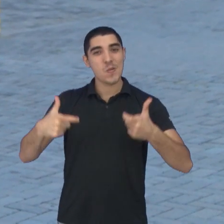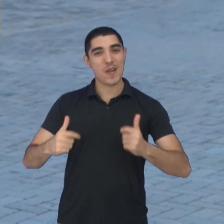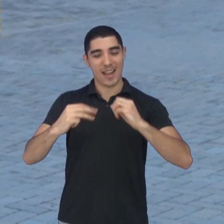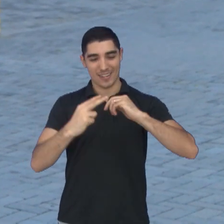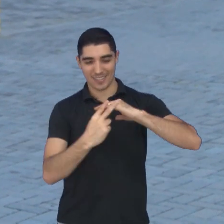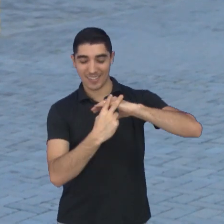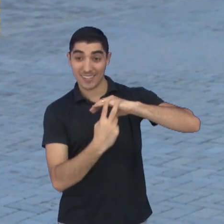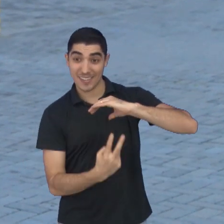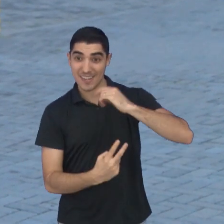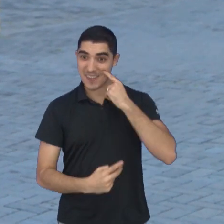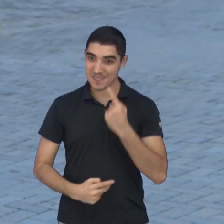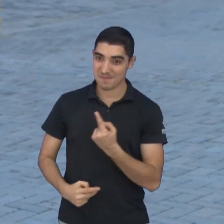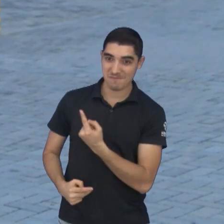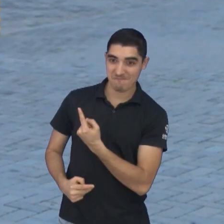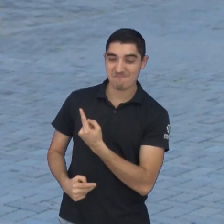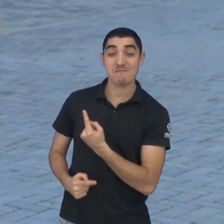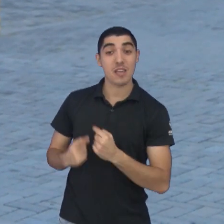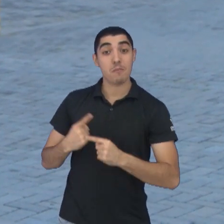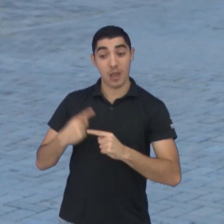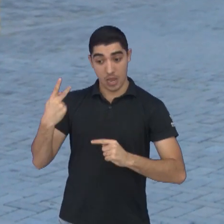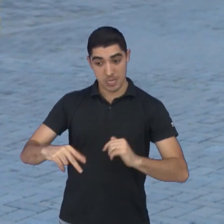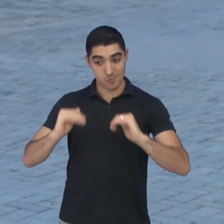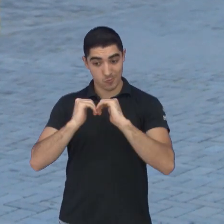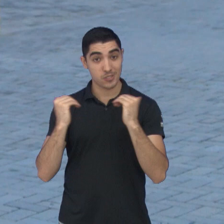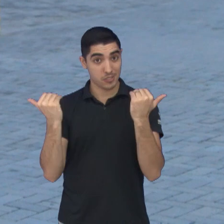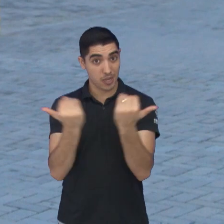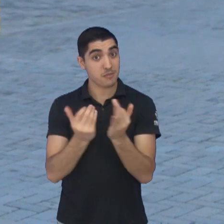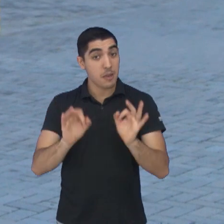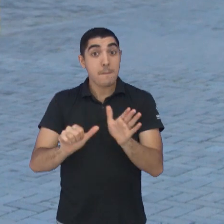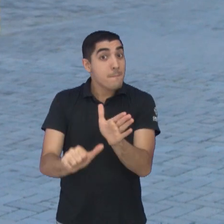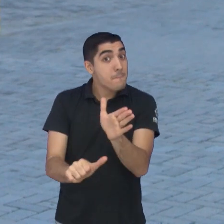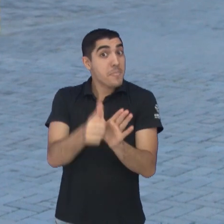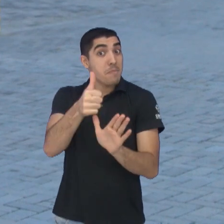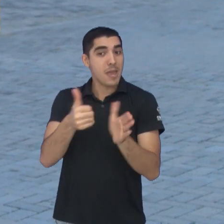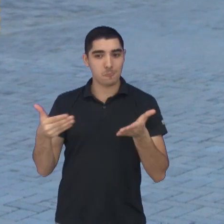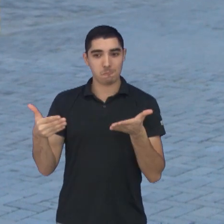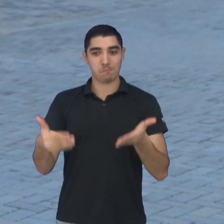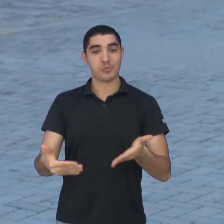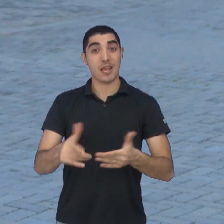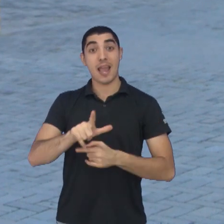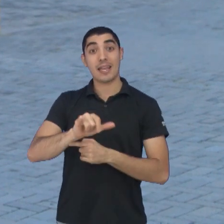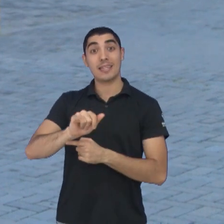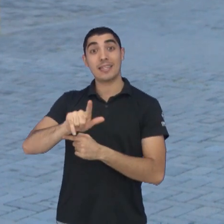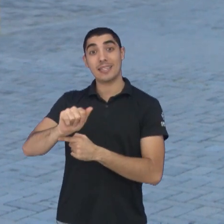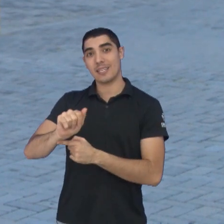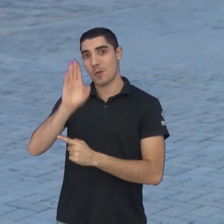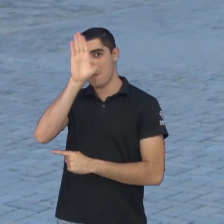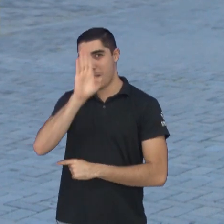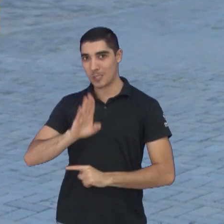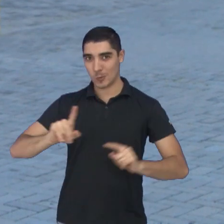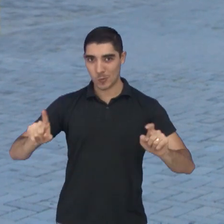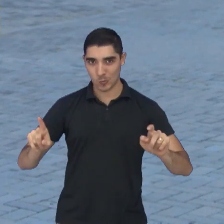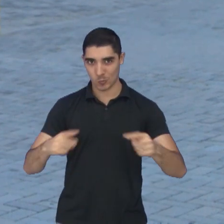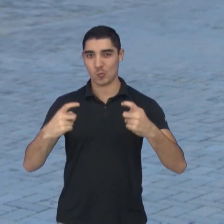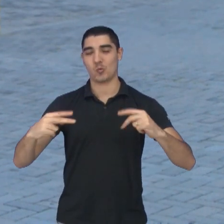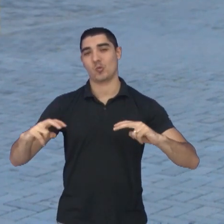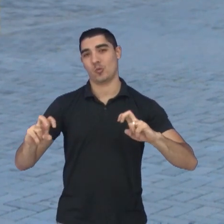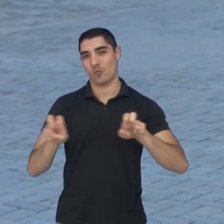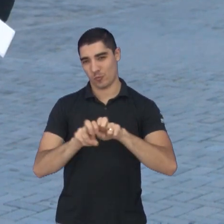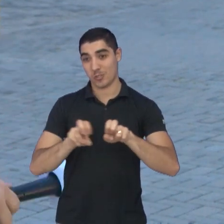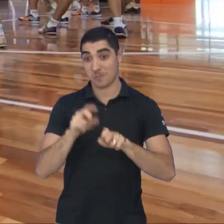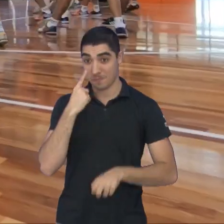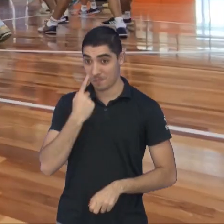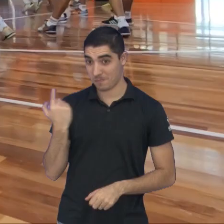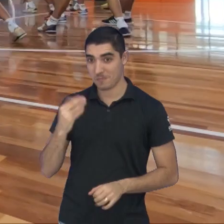Farmaconde Arena. Isso porque o ginásio recebe o time joseense pela primeira vez nesta Liga Nacional. Então, bora acompanhar como está a